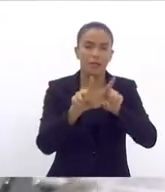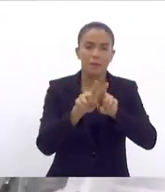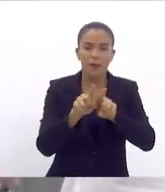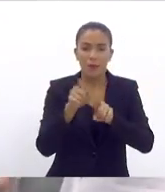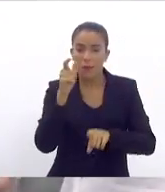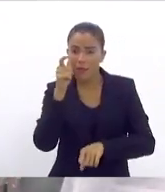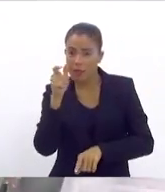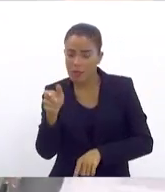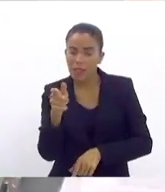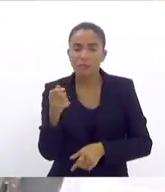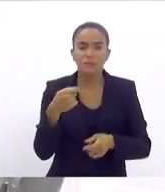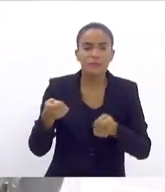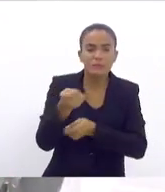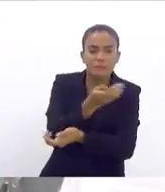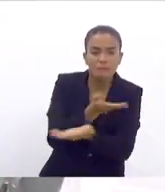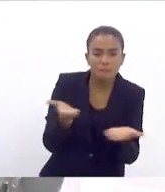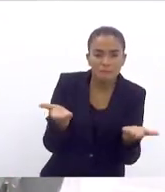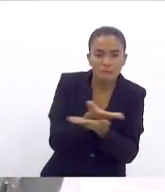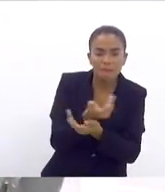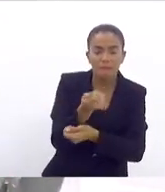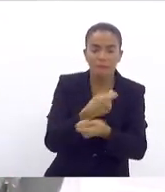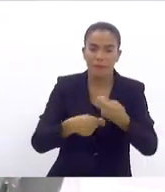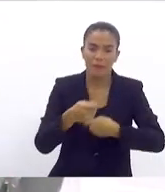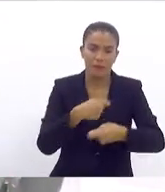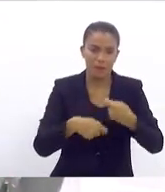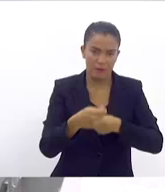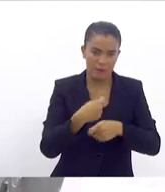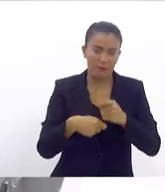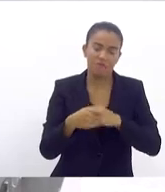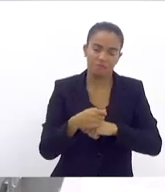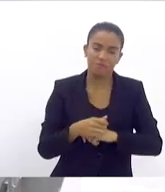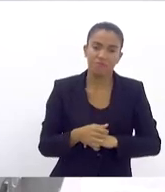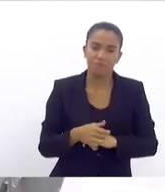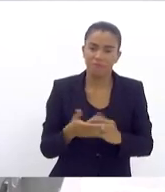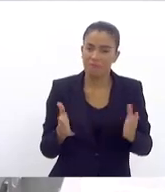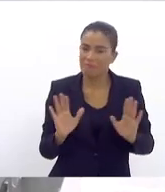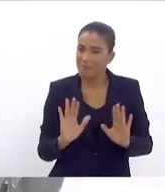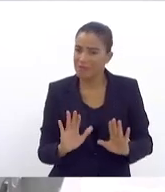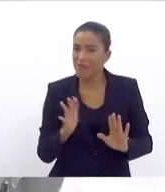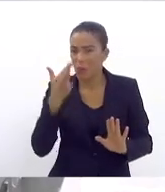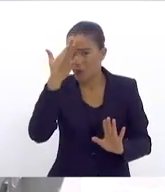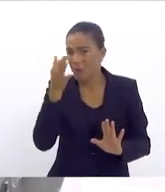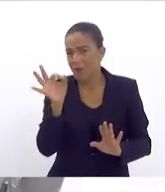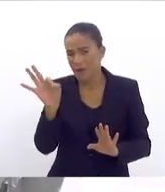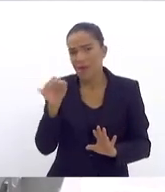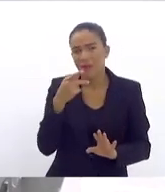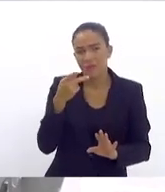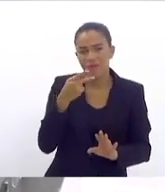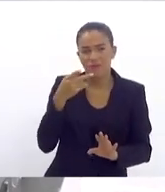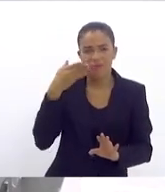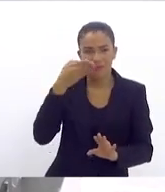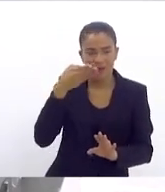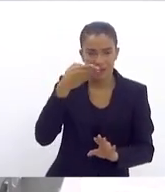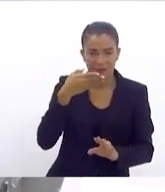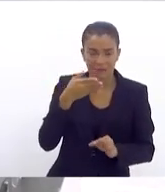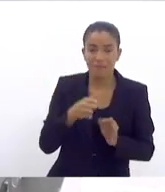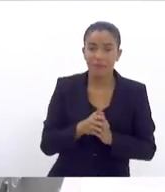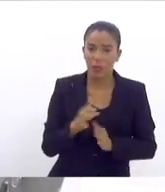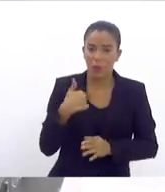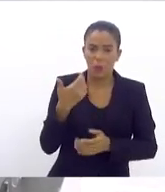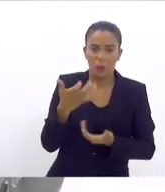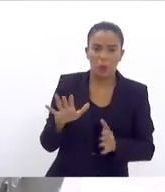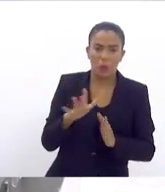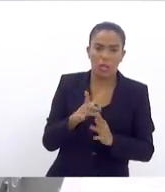todos mediados, né? Geralmente acontece nas iniciativas, mas eu compreendo a fala de Vossa Excelência. Eu não quero